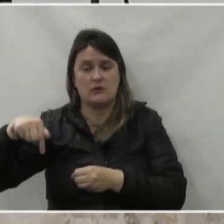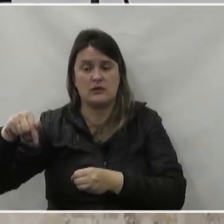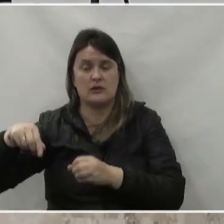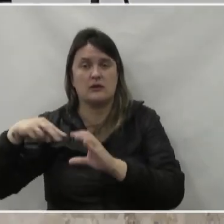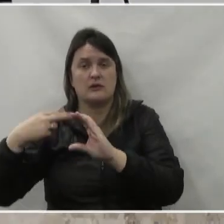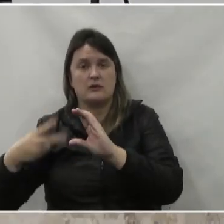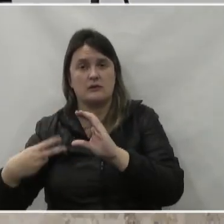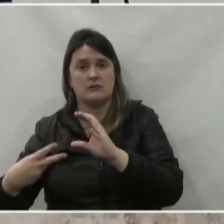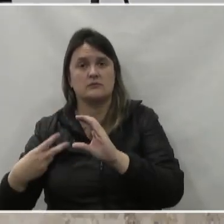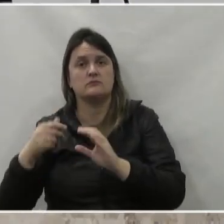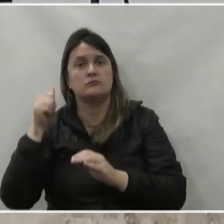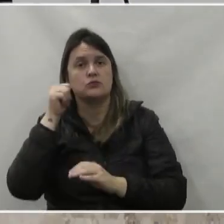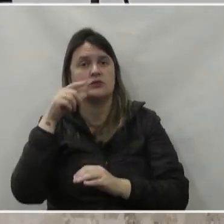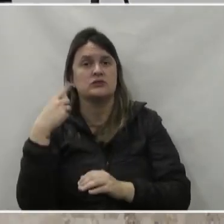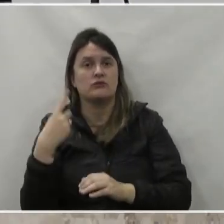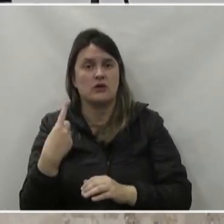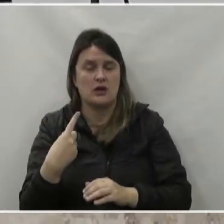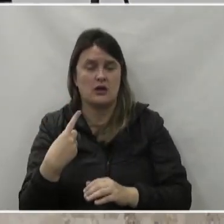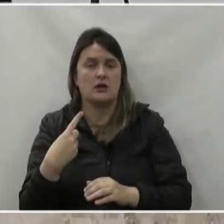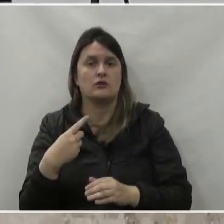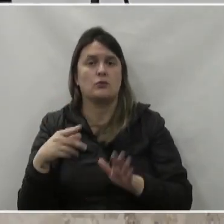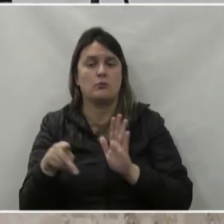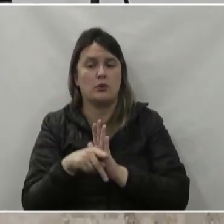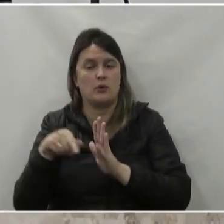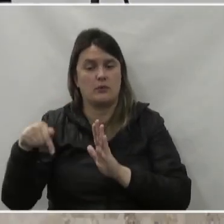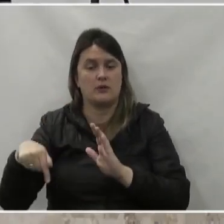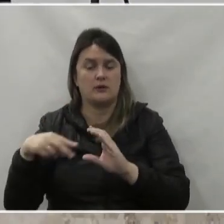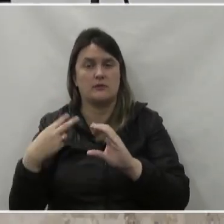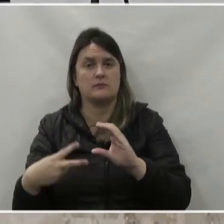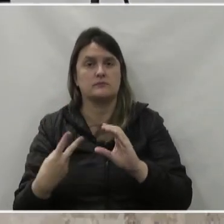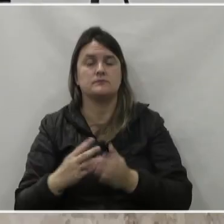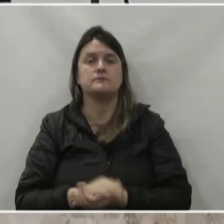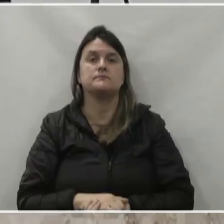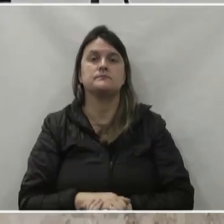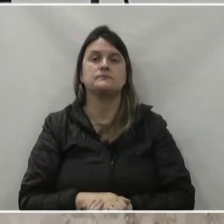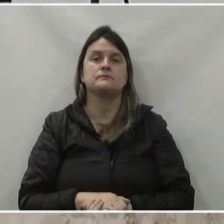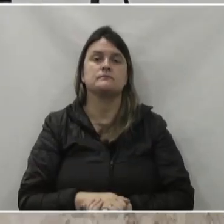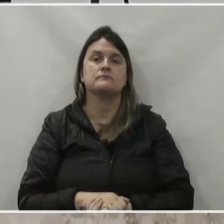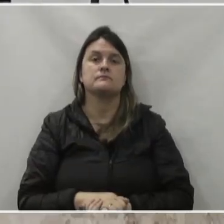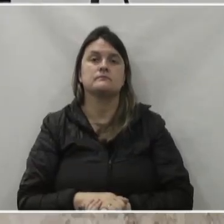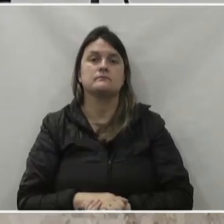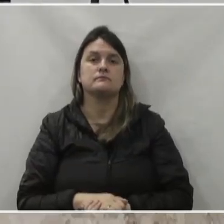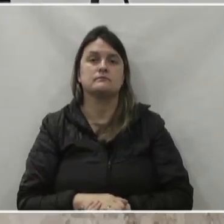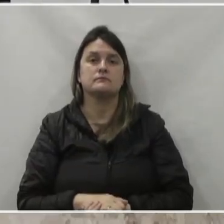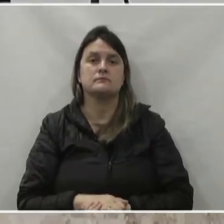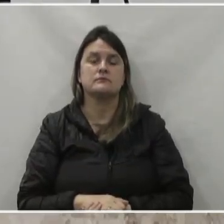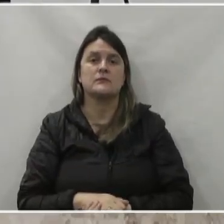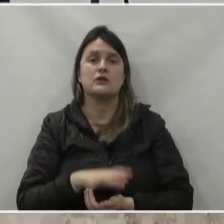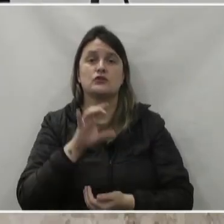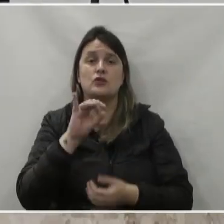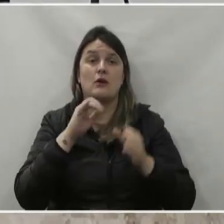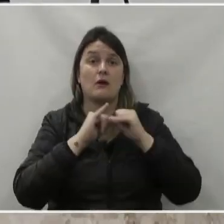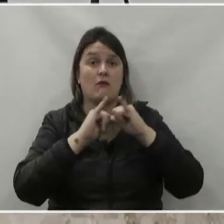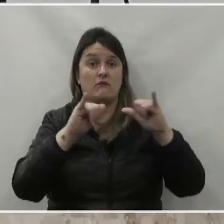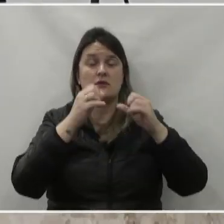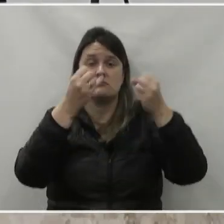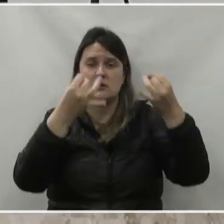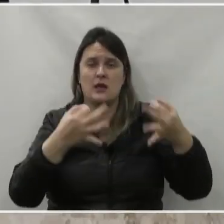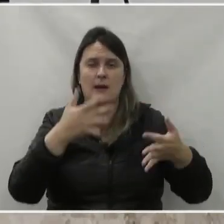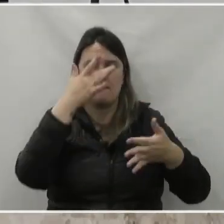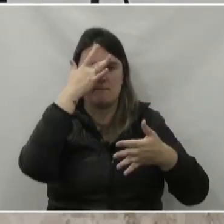pela advogada do Departamento Jurídico dessa Casa de Leis. Então, é só por causa que teve